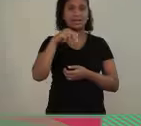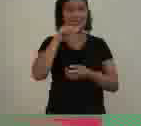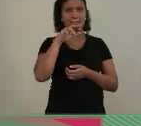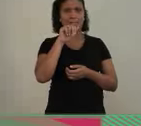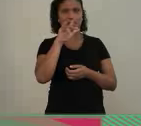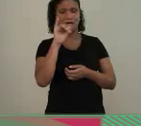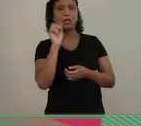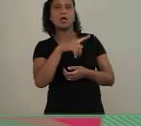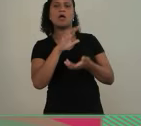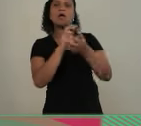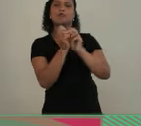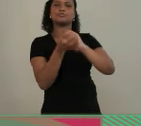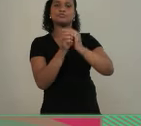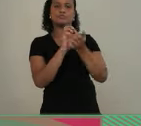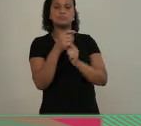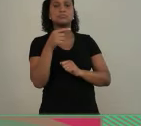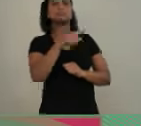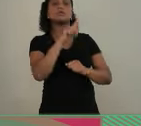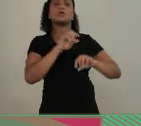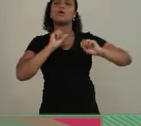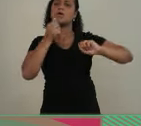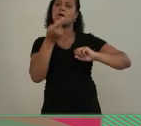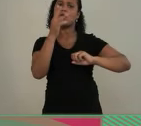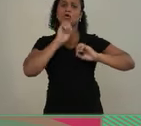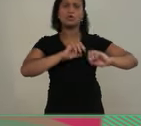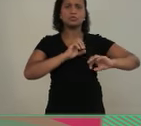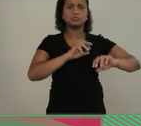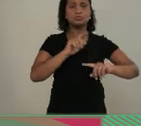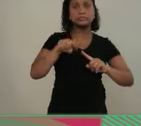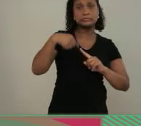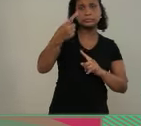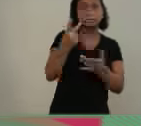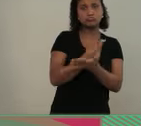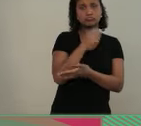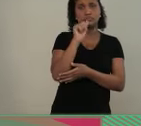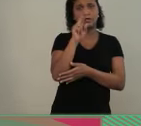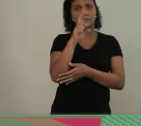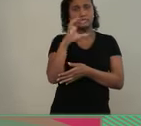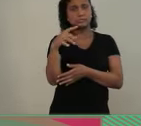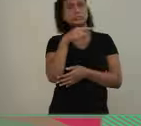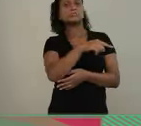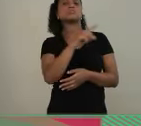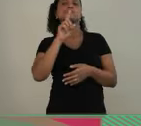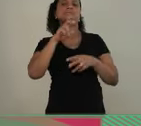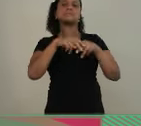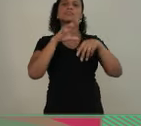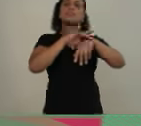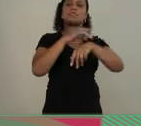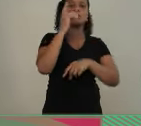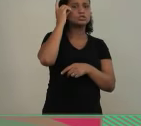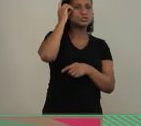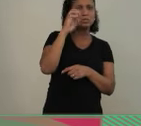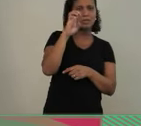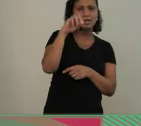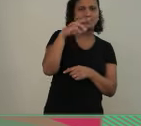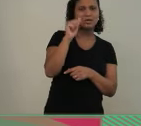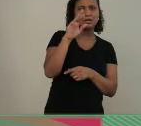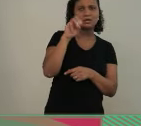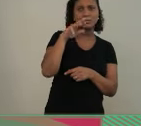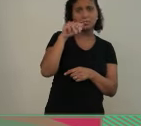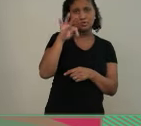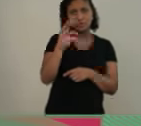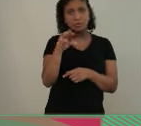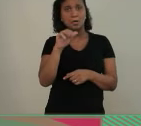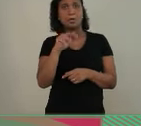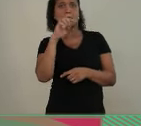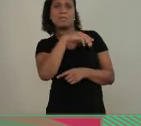Ana Amália é artista plástica e arte educadora. Após um AVC, ela passou a ter a síndrome do encarceramento. A mãe de Ana